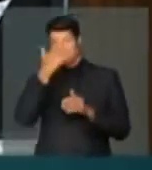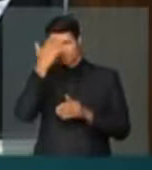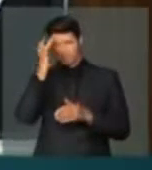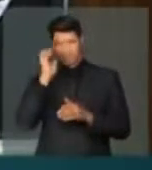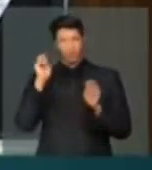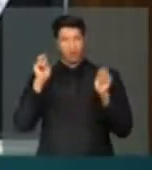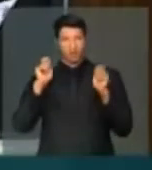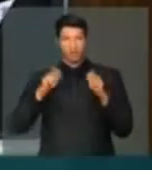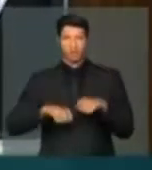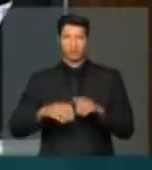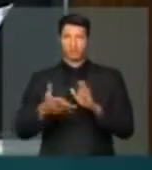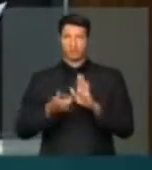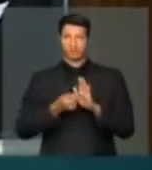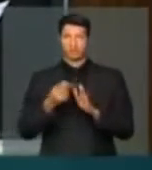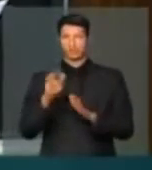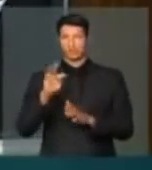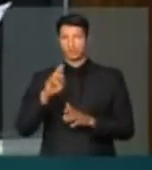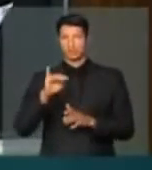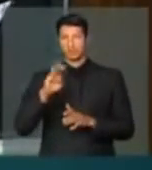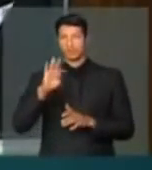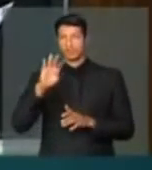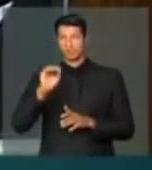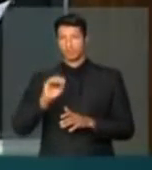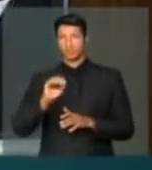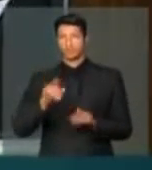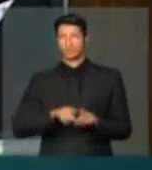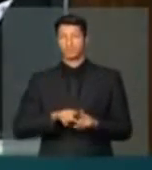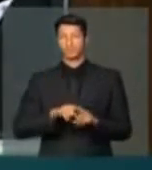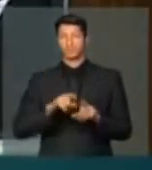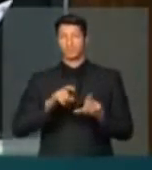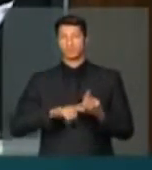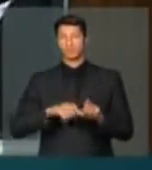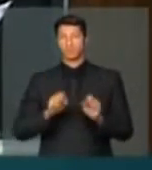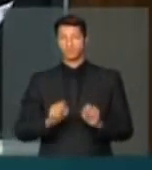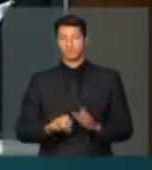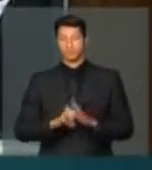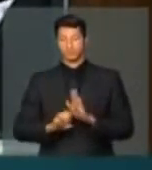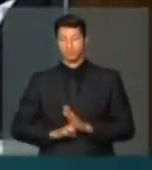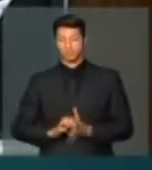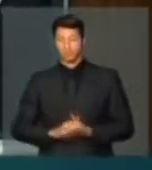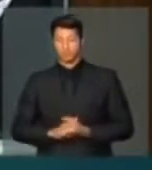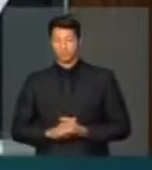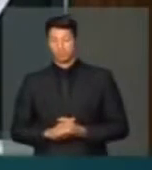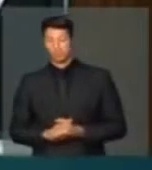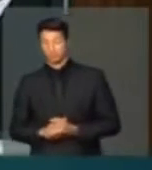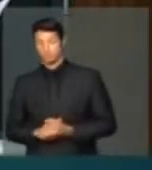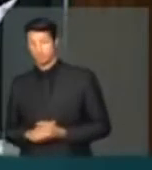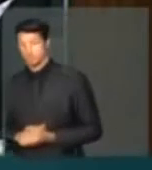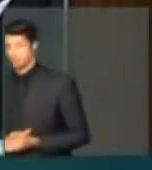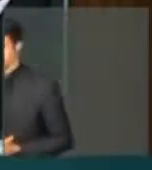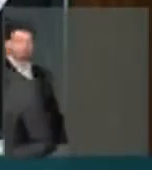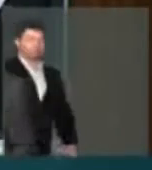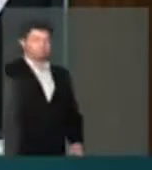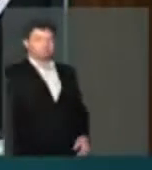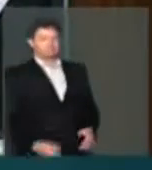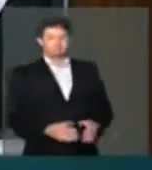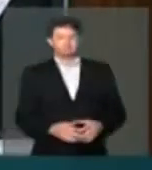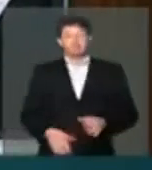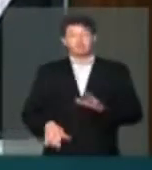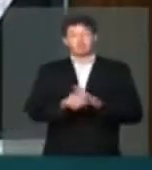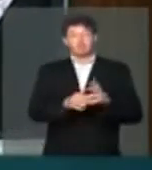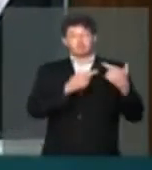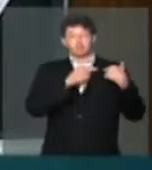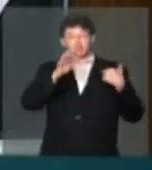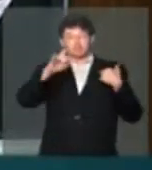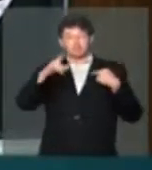à capacidade de arrecadação de tributos e também para conter o endividamento do poder estatal, a Lei de Responsabilidade Fiscal mostrou-se um